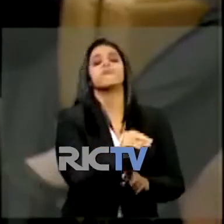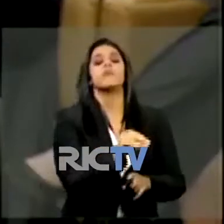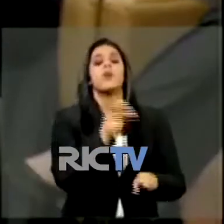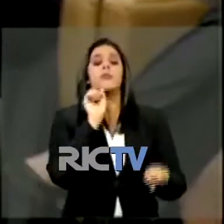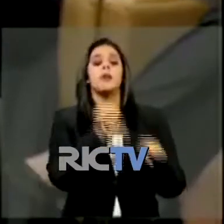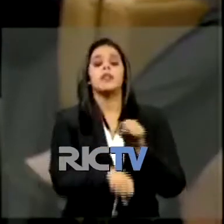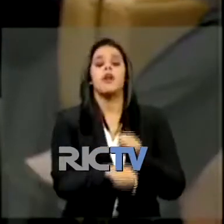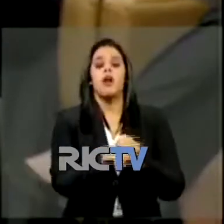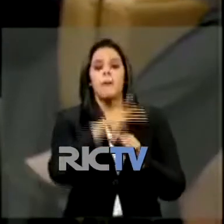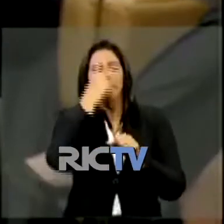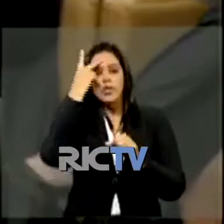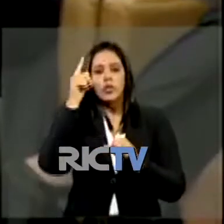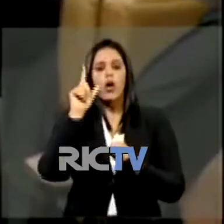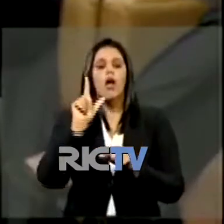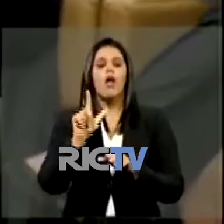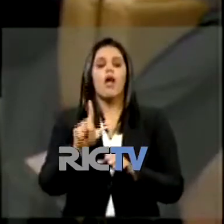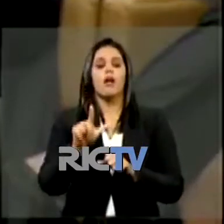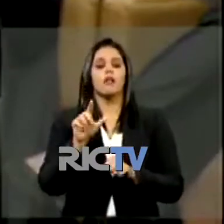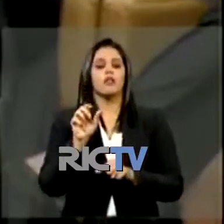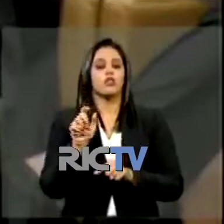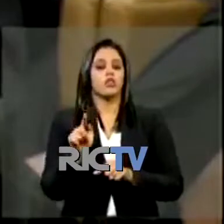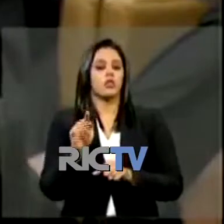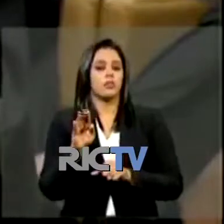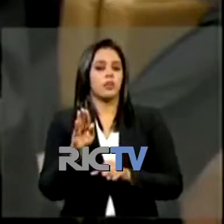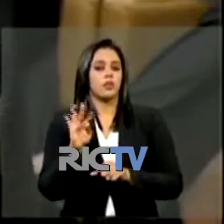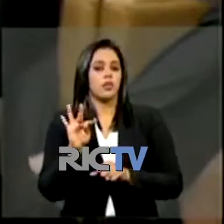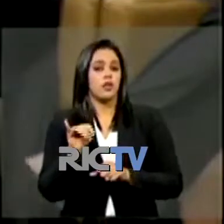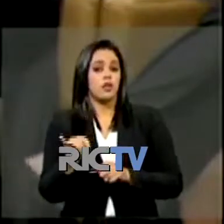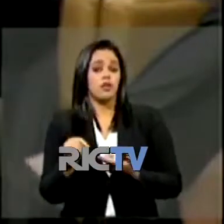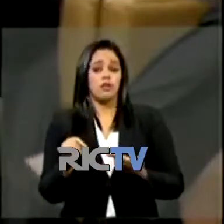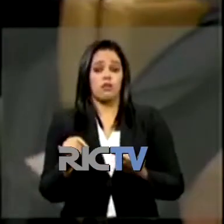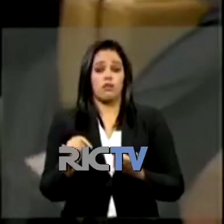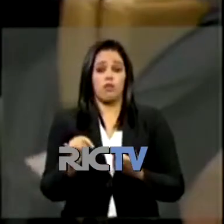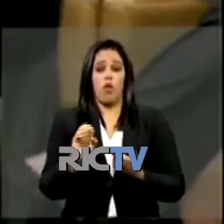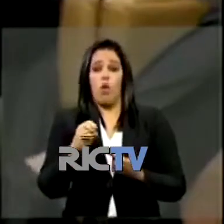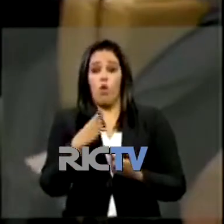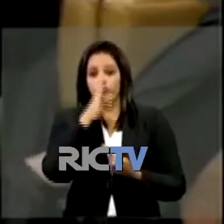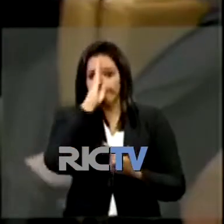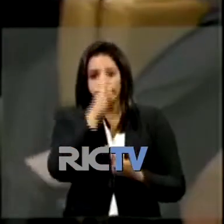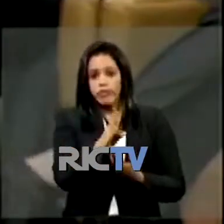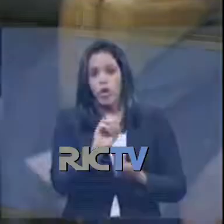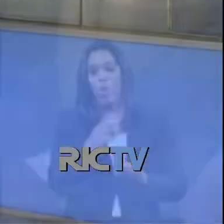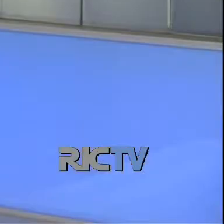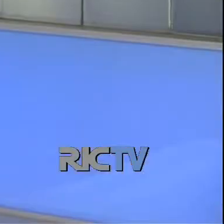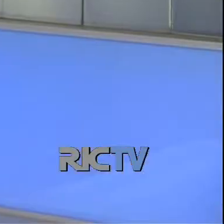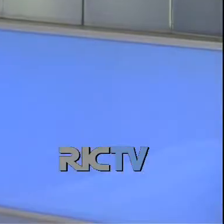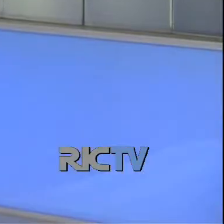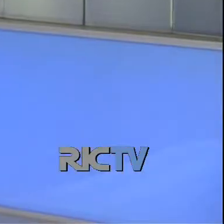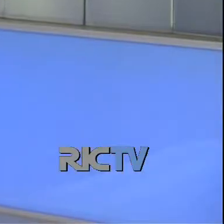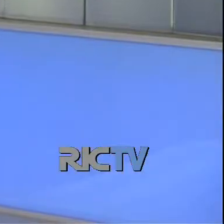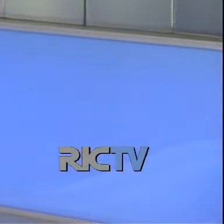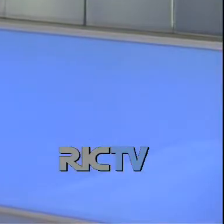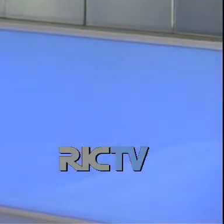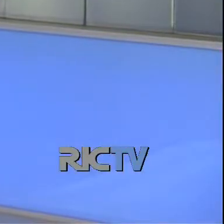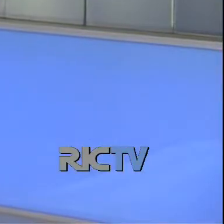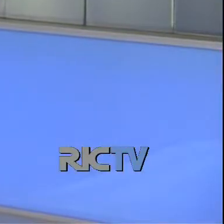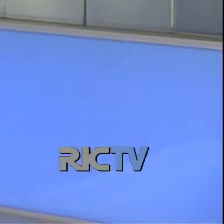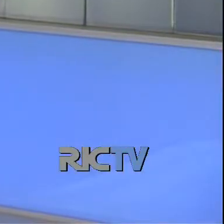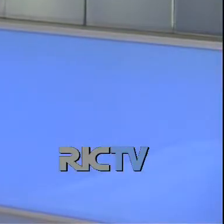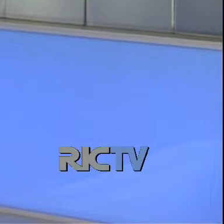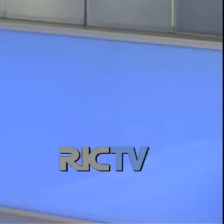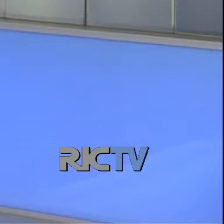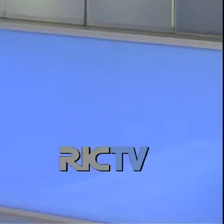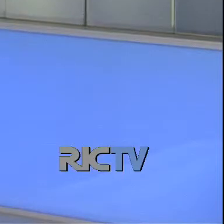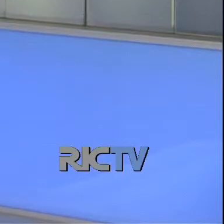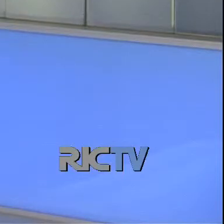a pretensão é exigir que os parlamentares votem a lei sobre a questão após a fala dos advogados e